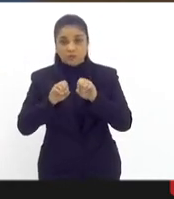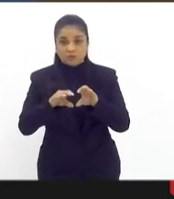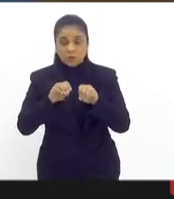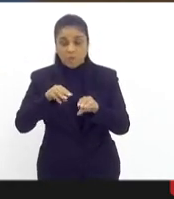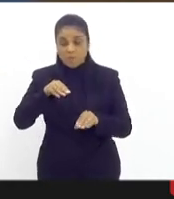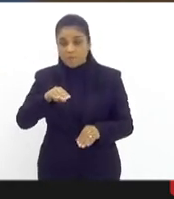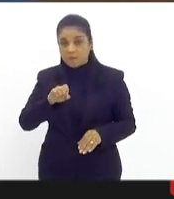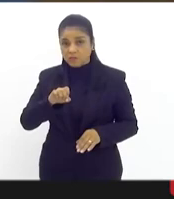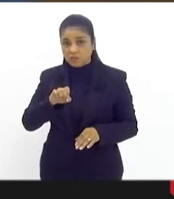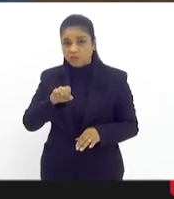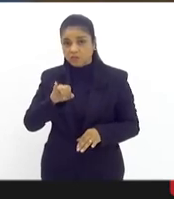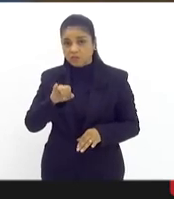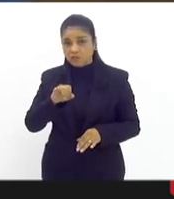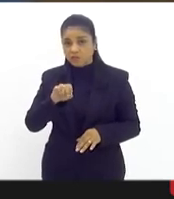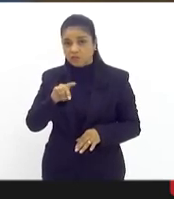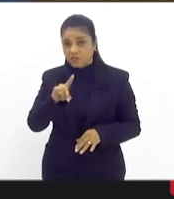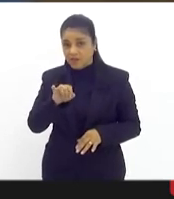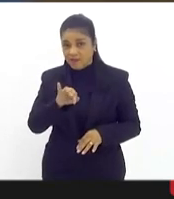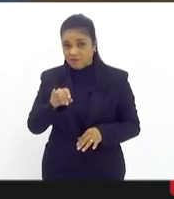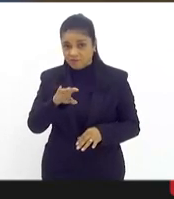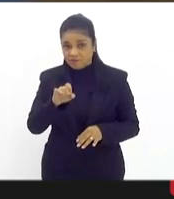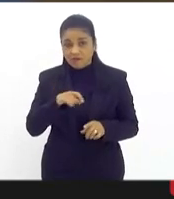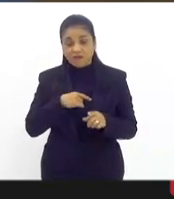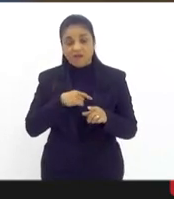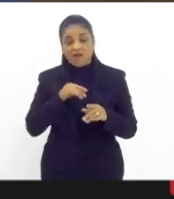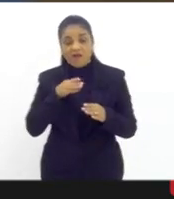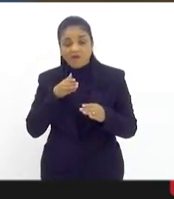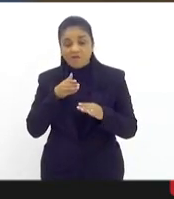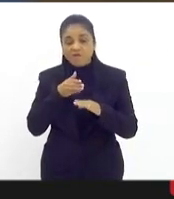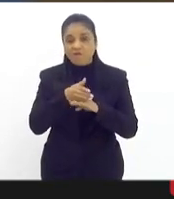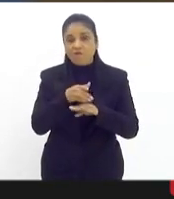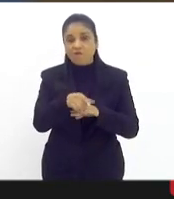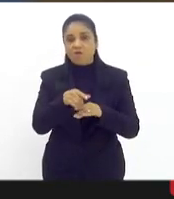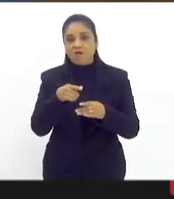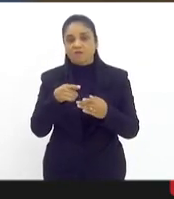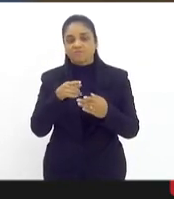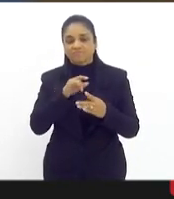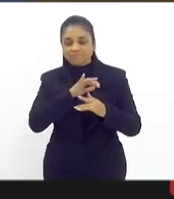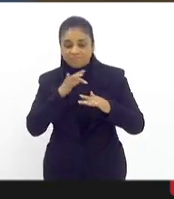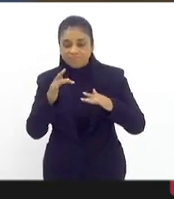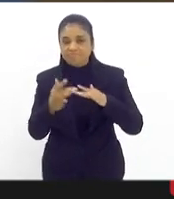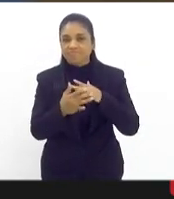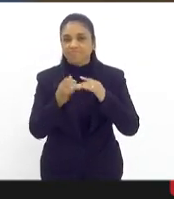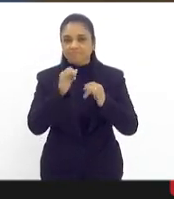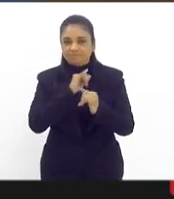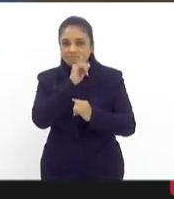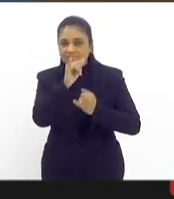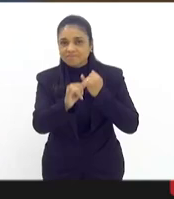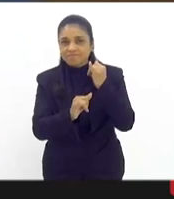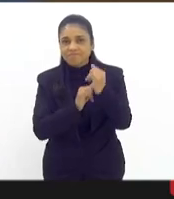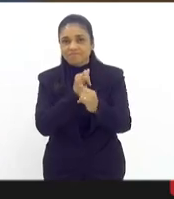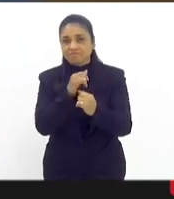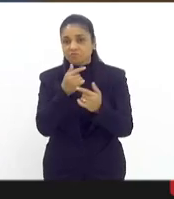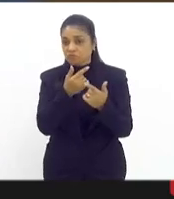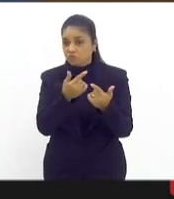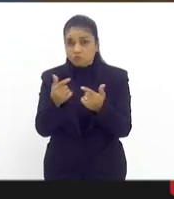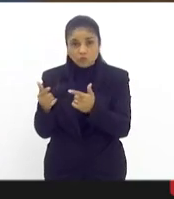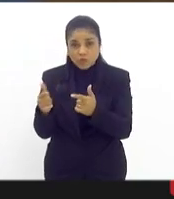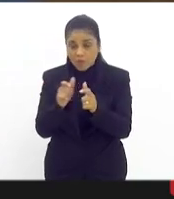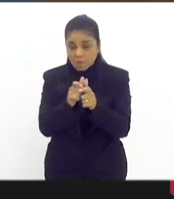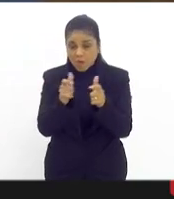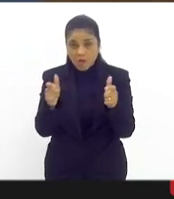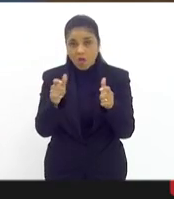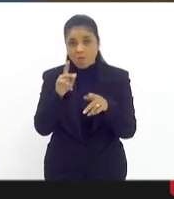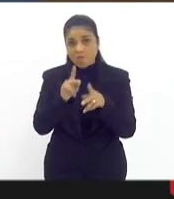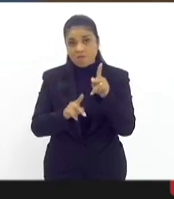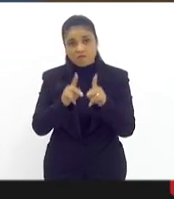do acesso à internet, que é um problema no Brasil. Grande parte da população não tem acesso, não tem pacote de dados,